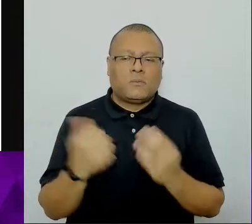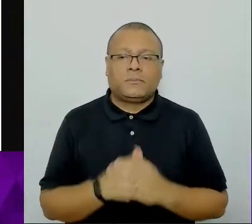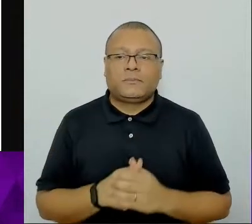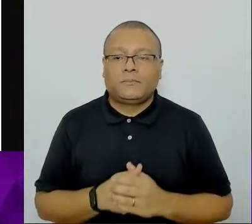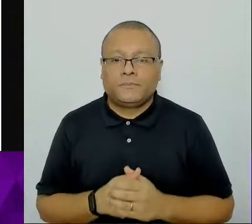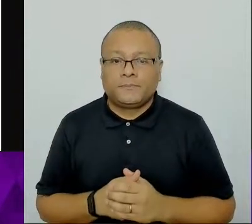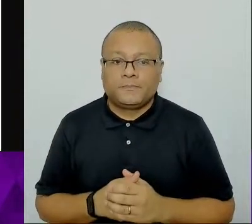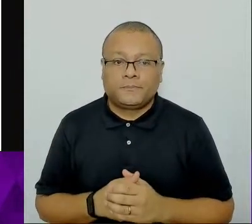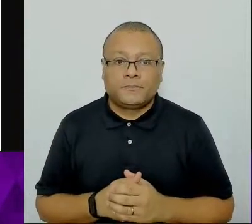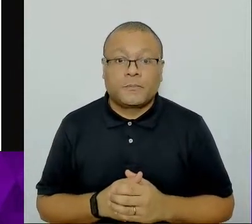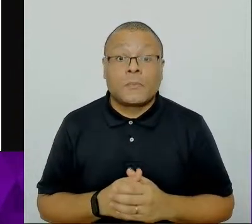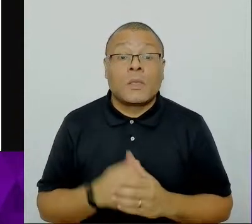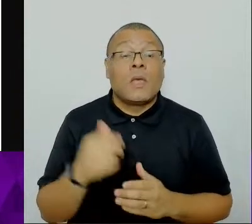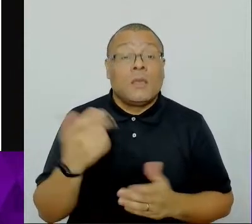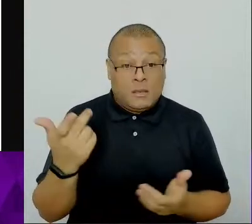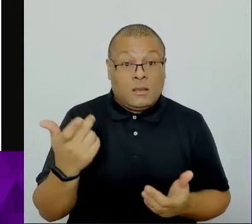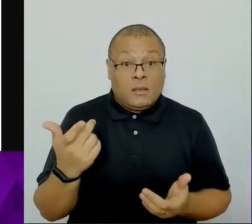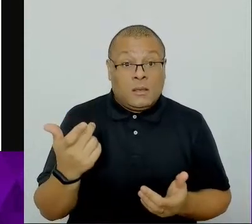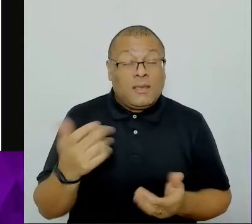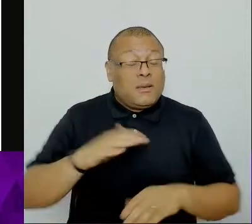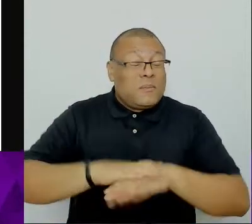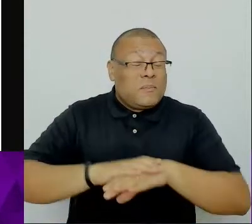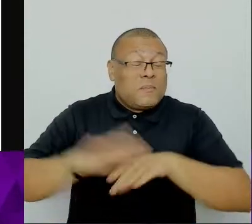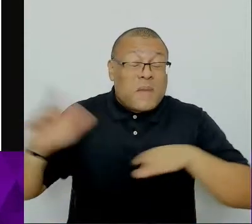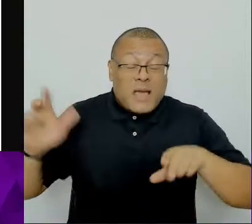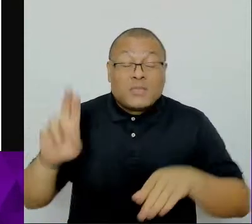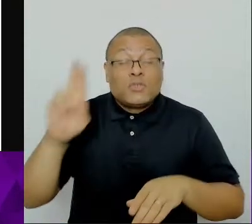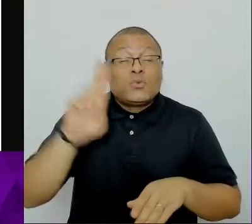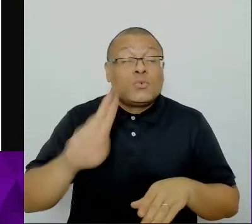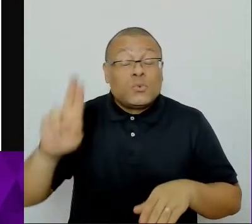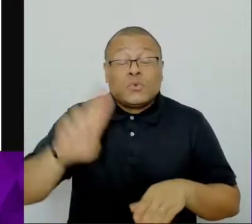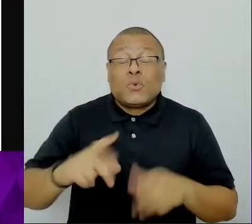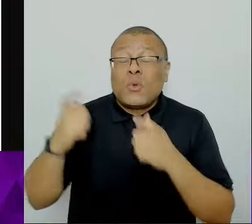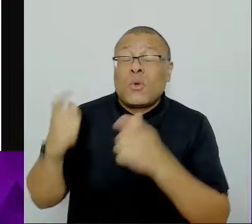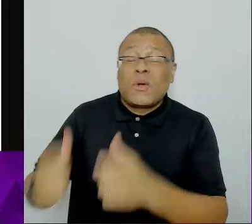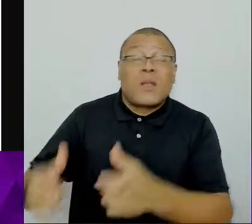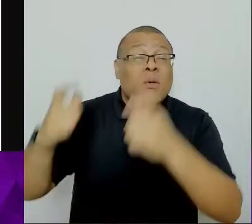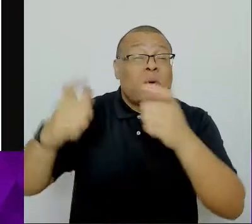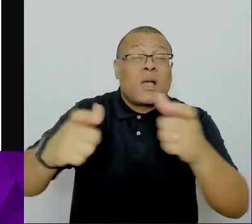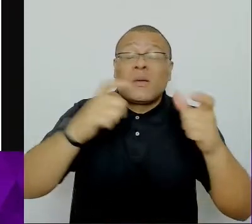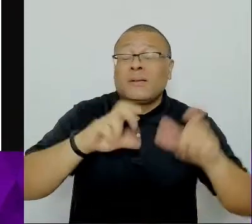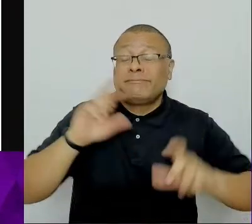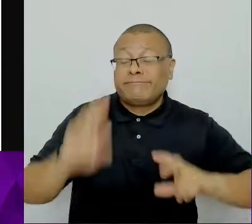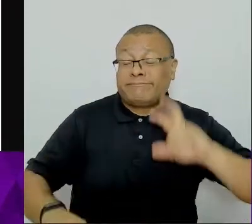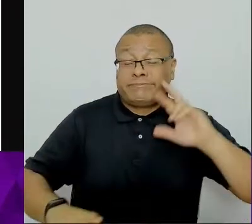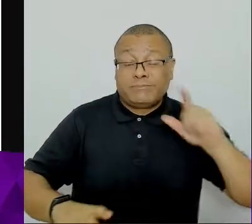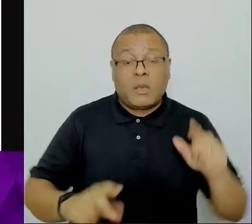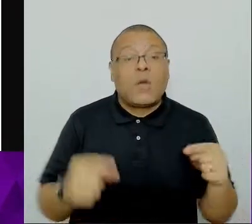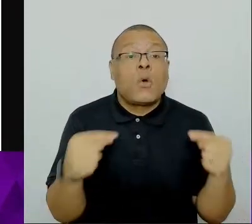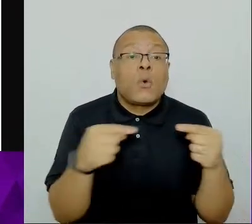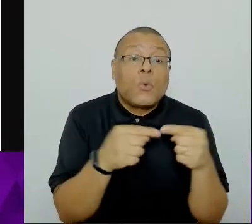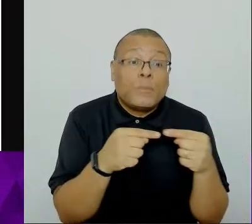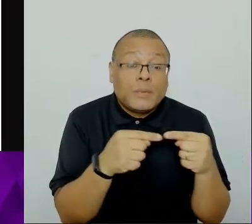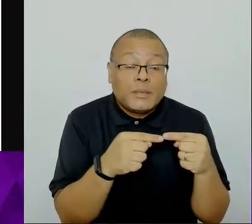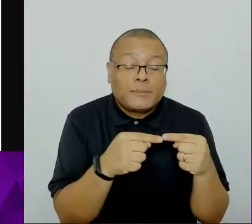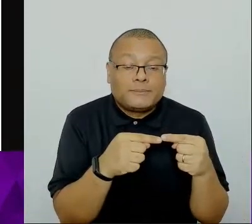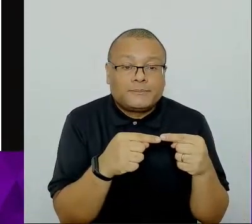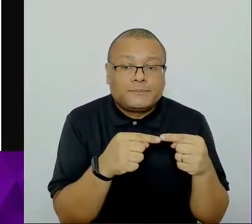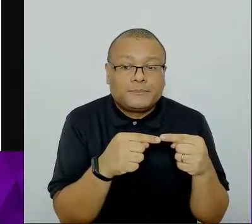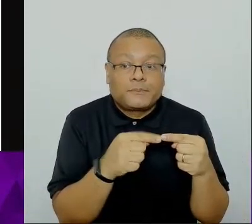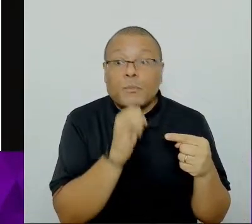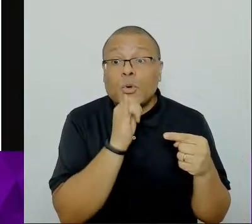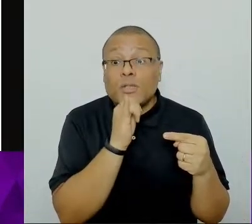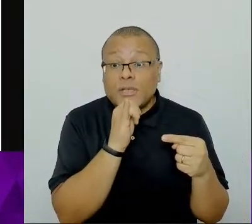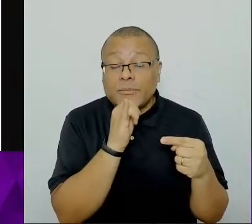né? E essas nas mais diversas indústrias, né? Então a gente está desde a parte de